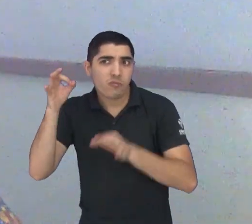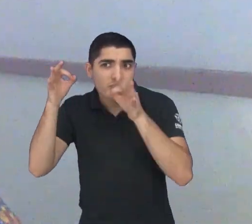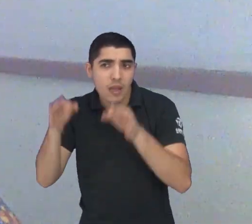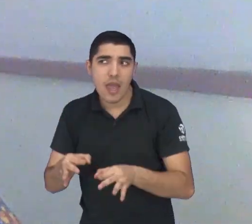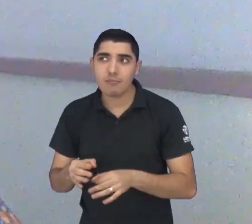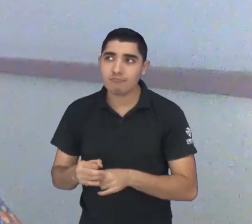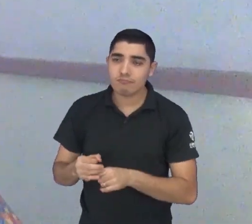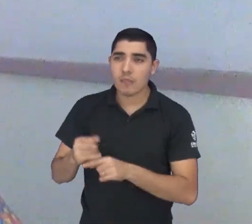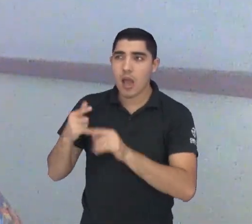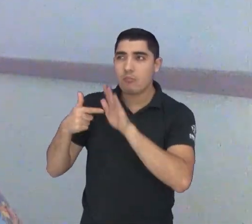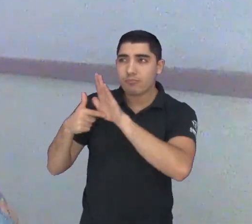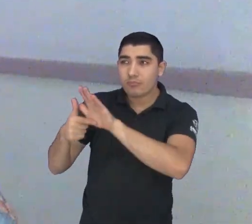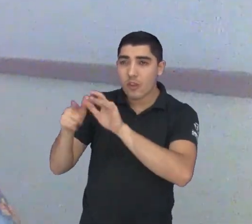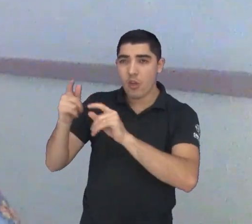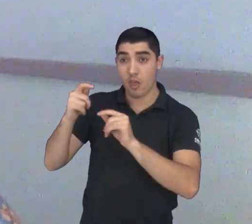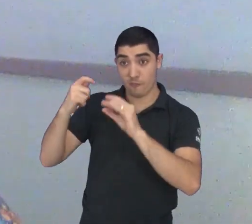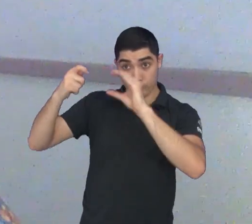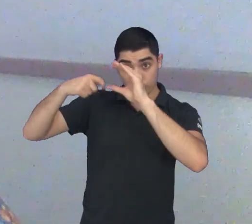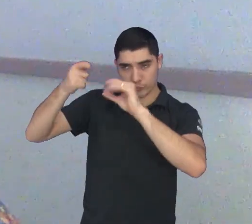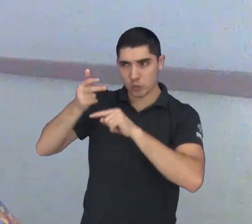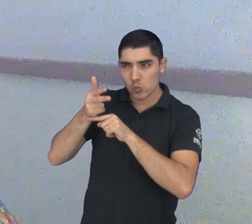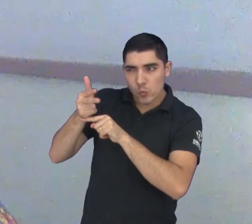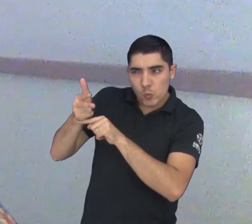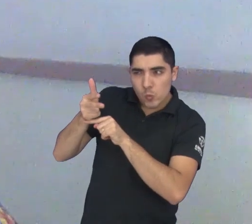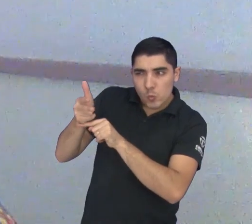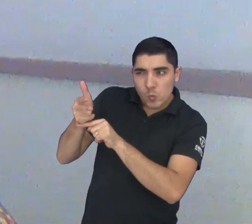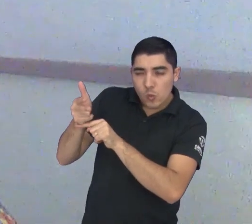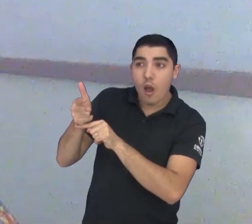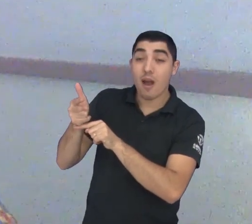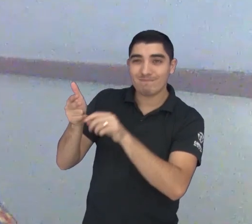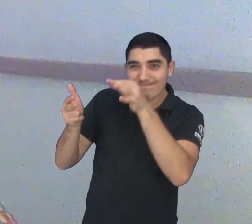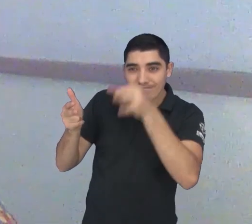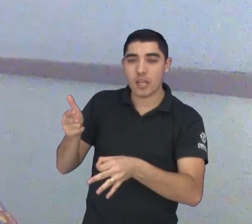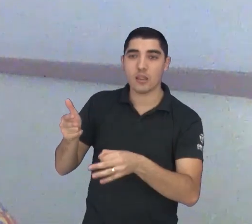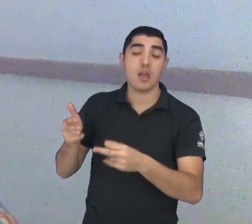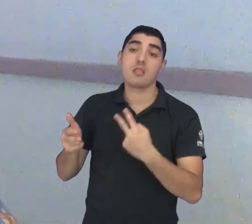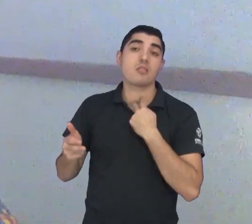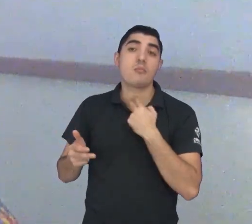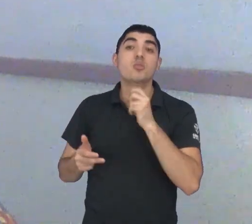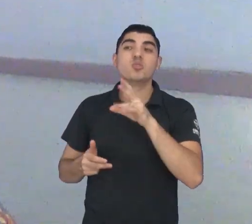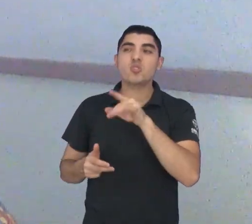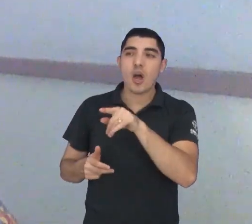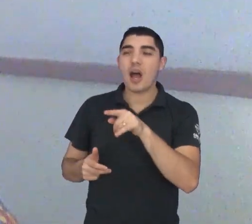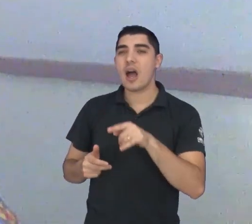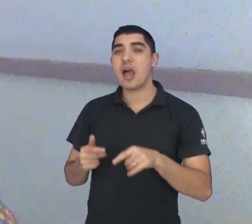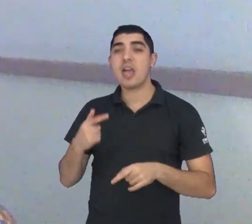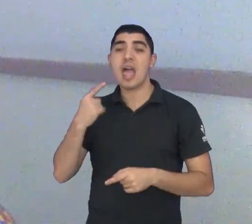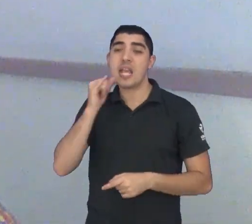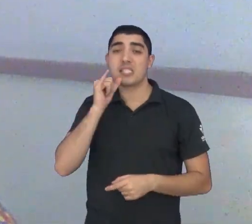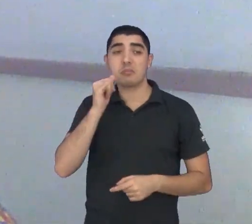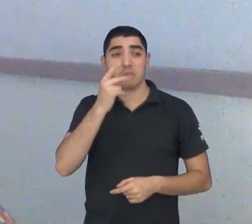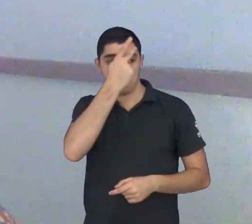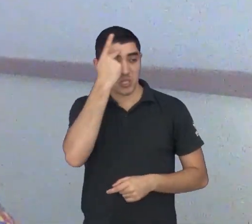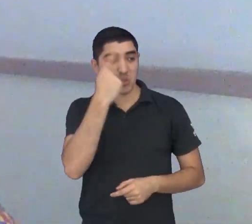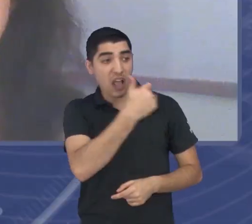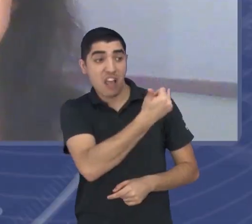e que não seja de forma assertiva, inclusive, né? Não seja uma notificação sem